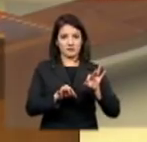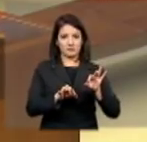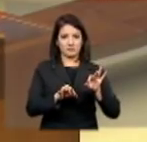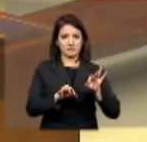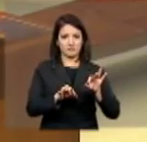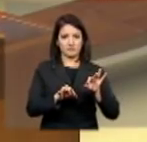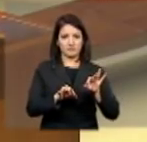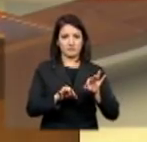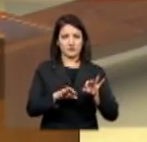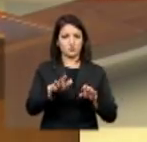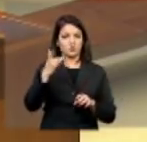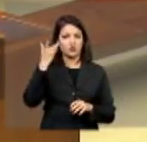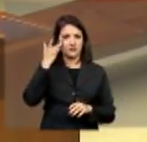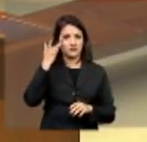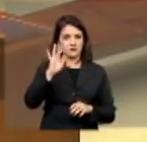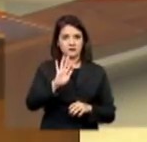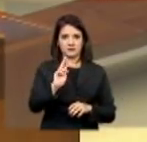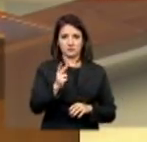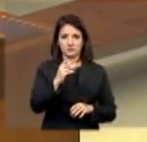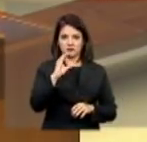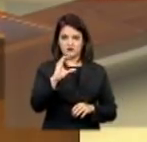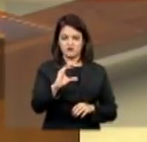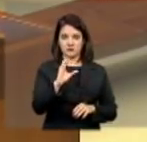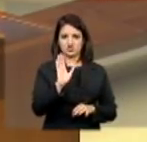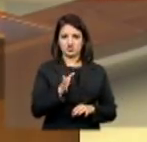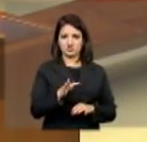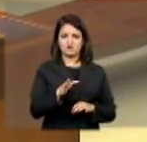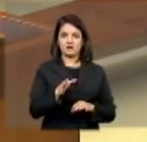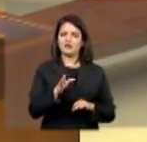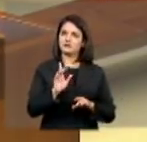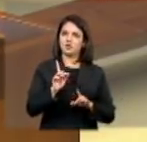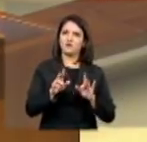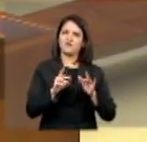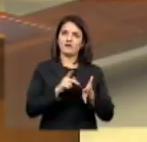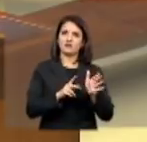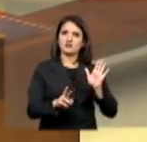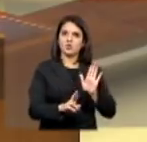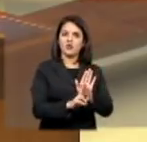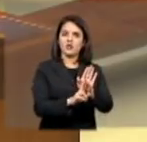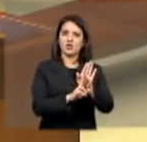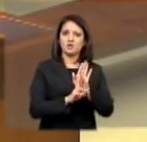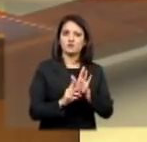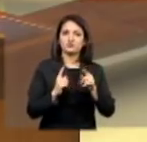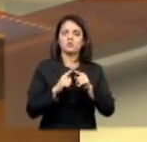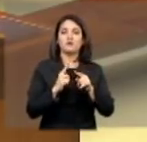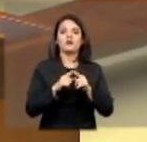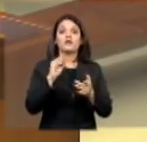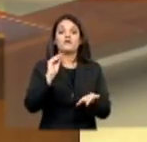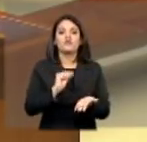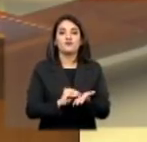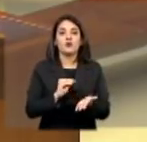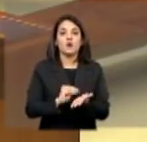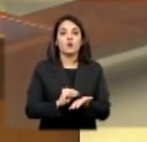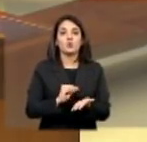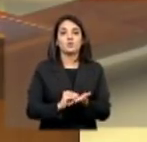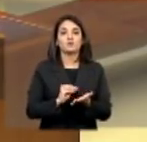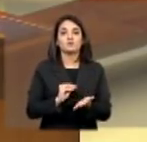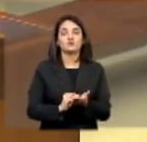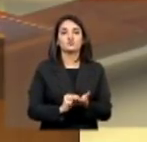habeas corpus lá impetrado na verdade do recurso ordinário por ausência de um instrumento de mandato